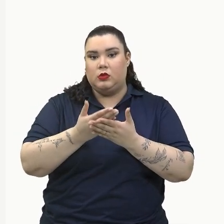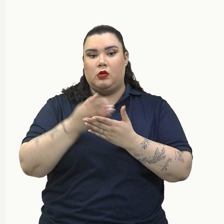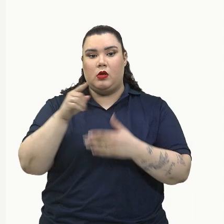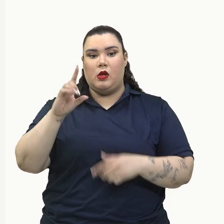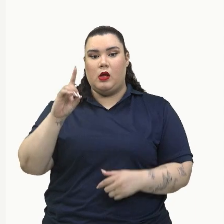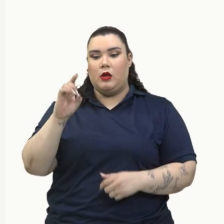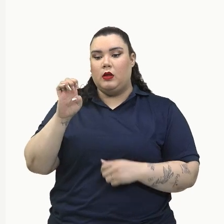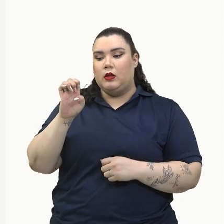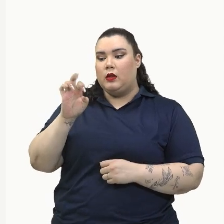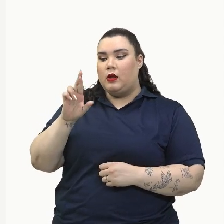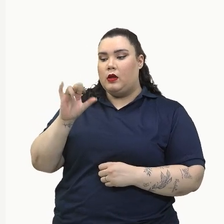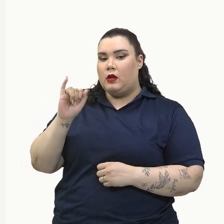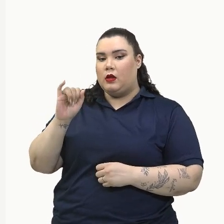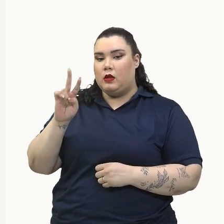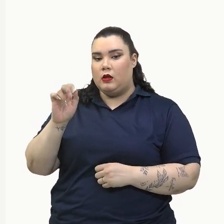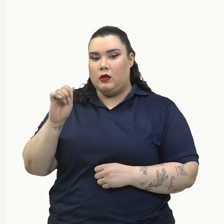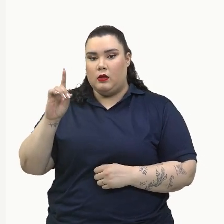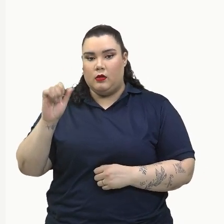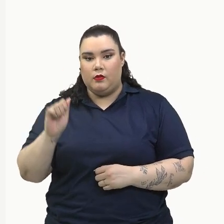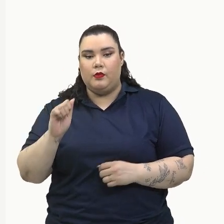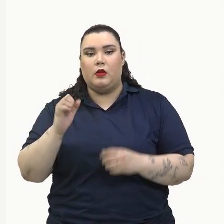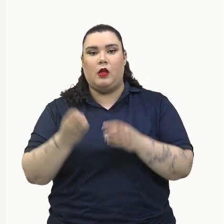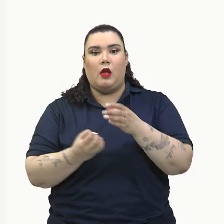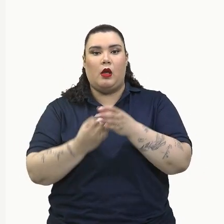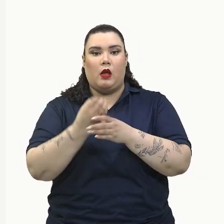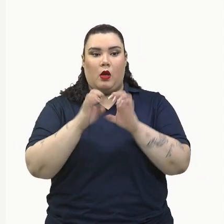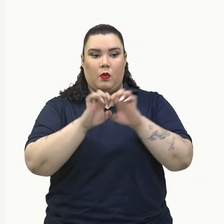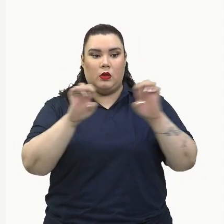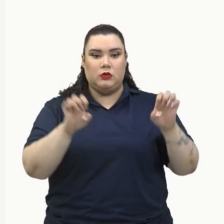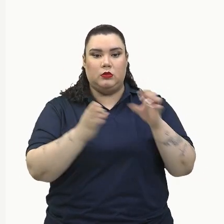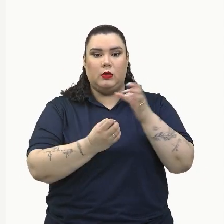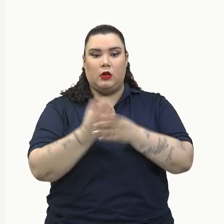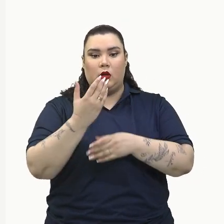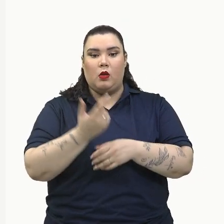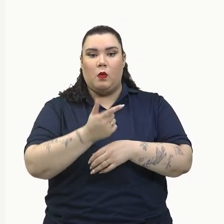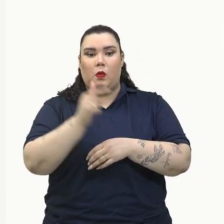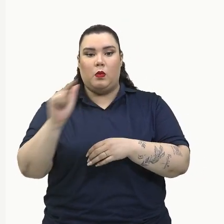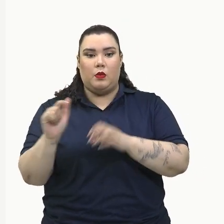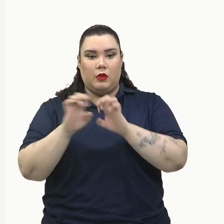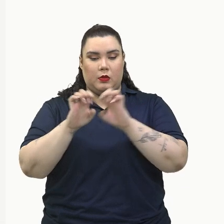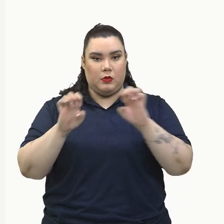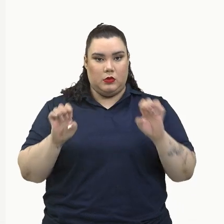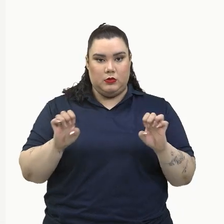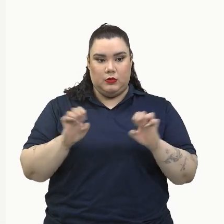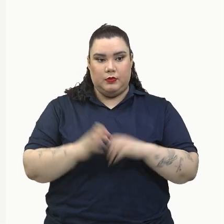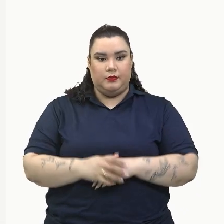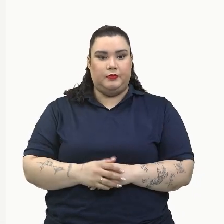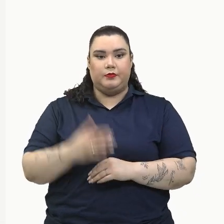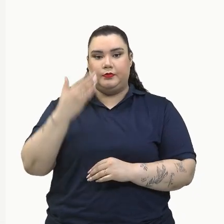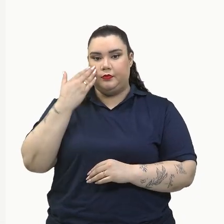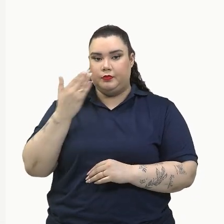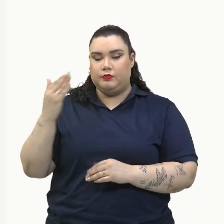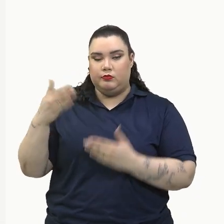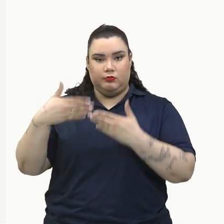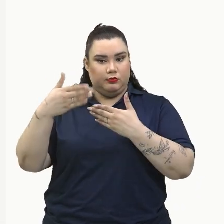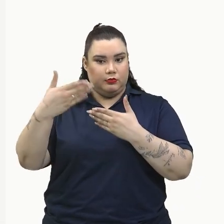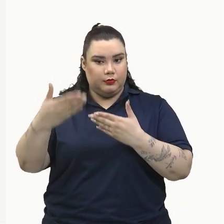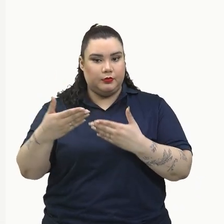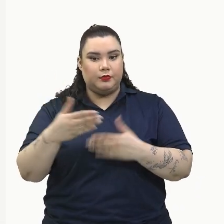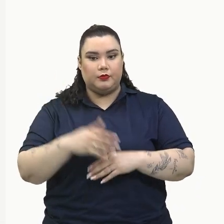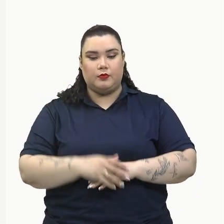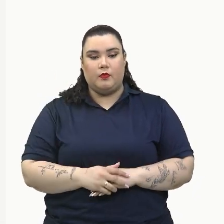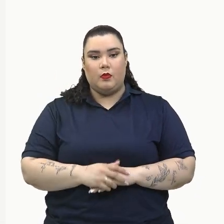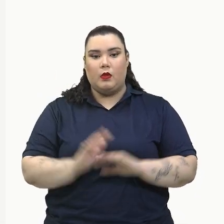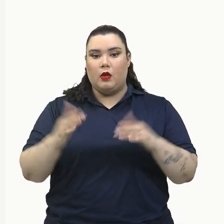operação, né, que vai gerar uma outra função. Pois bem, são cenas para um próximo capítulo. Então,